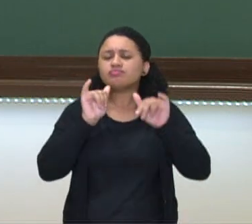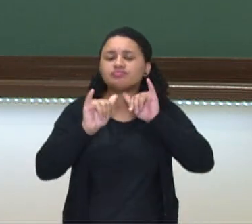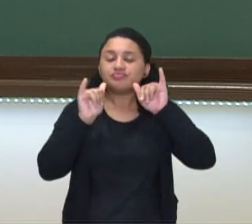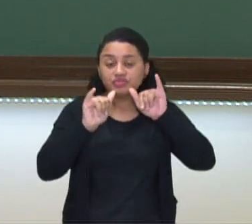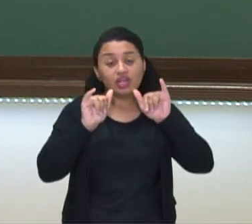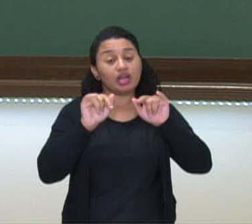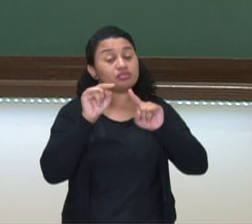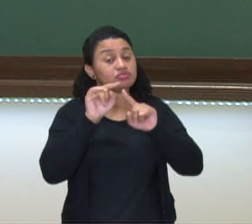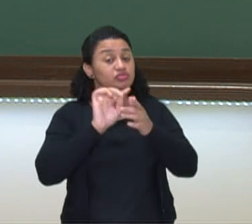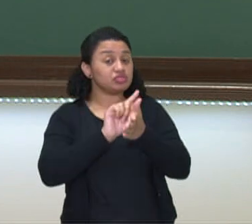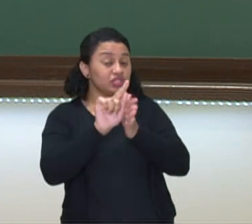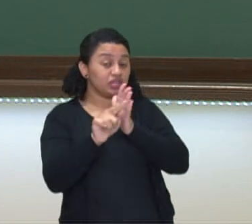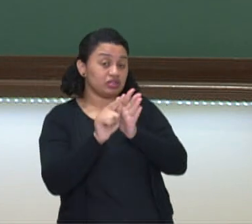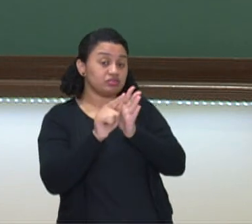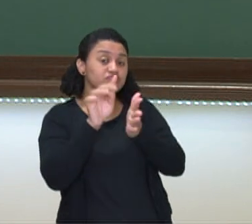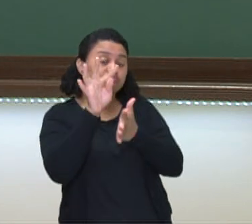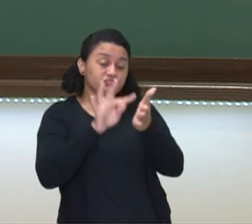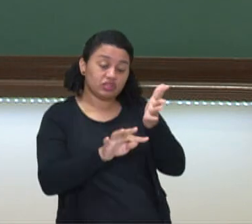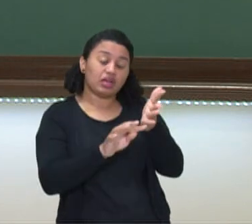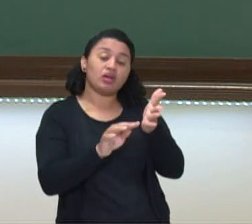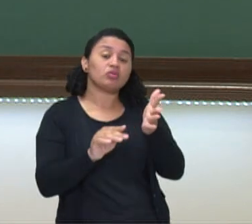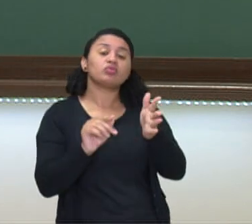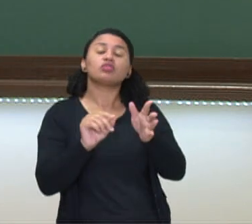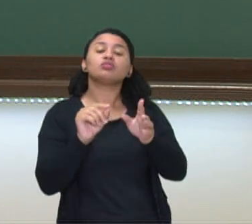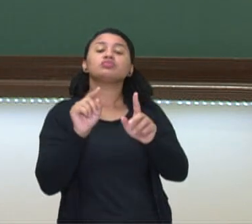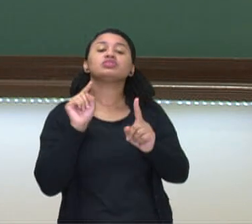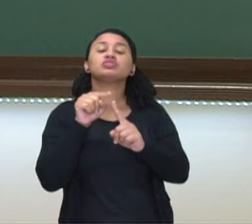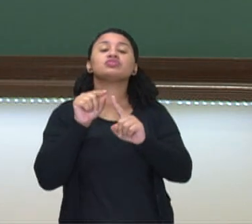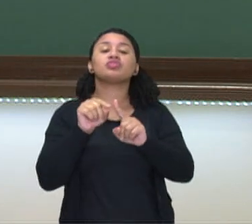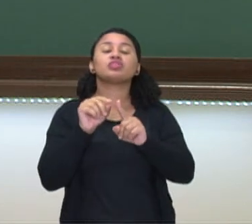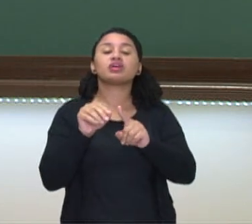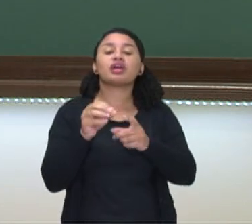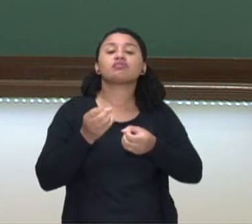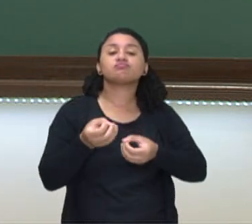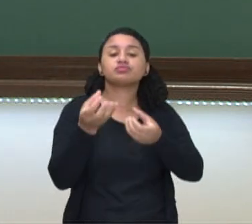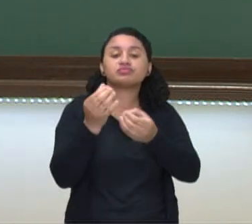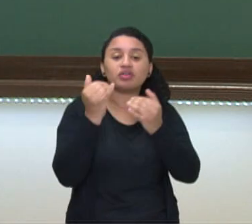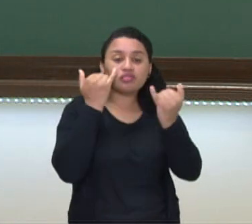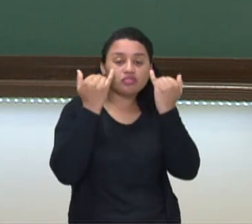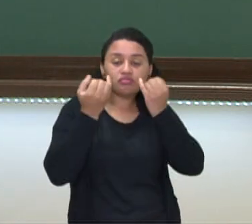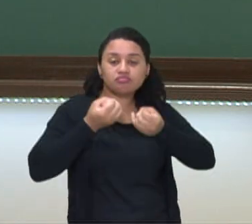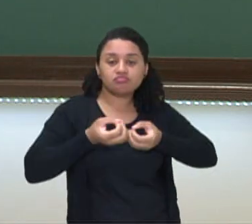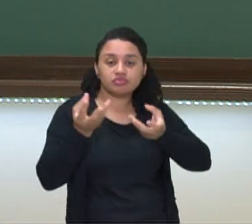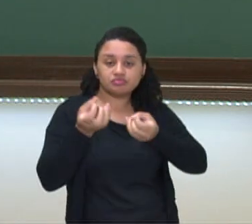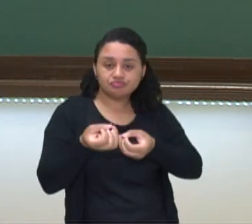informar. Convido você a verificar os objetivos da aula.